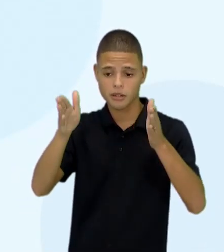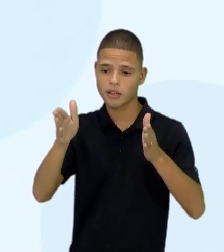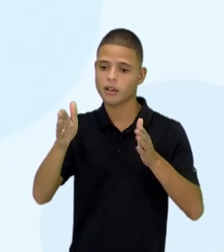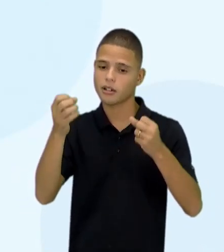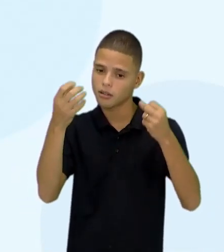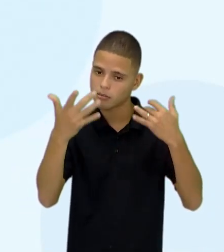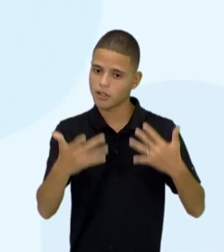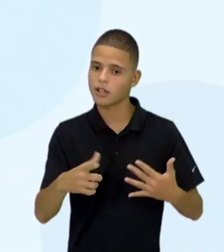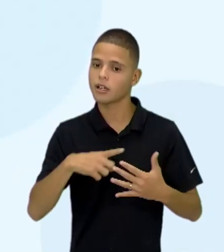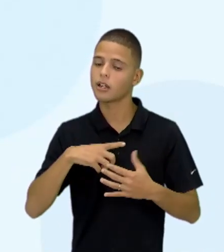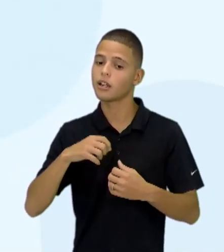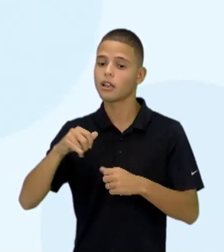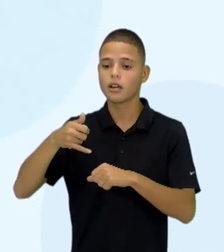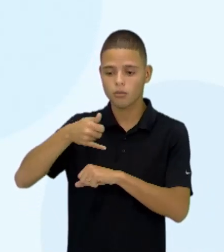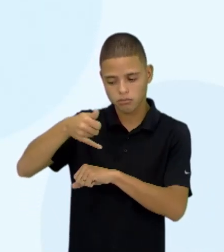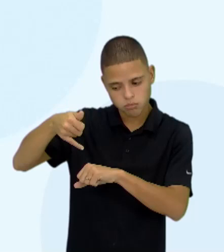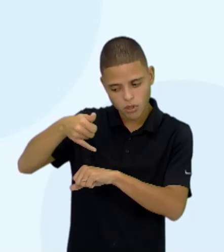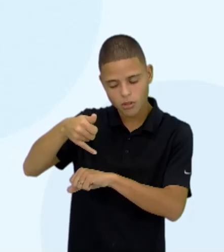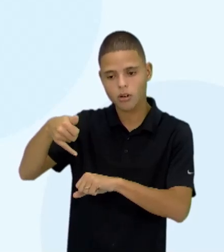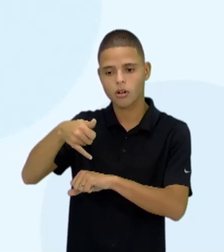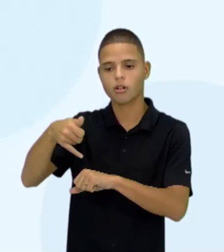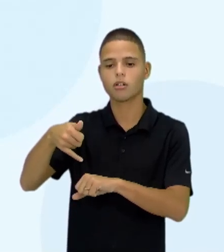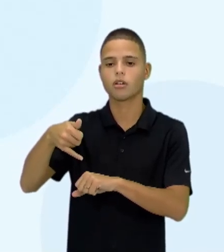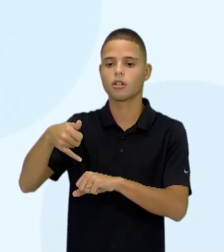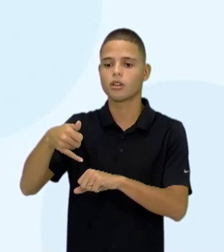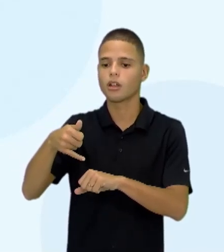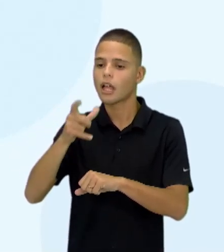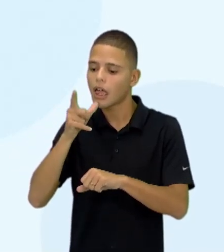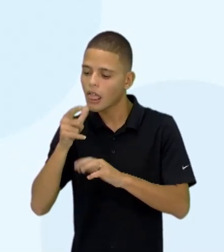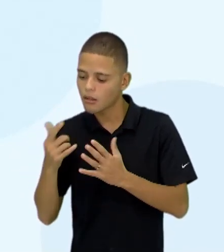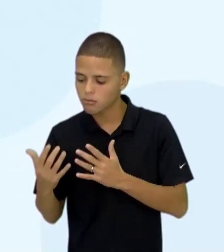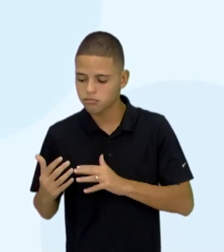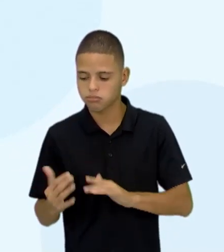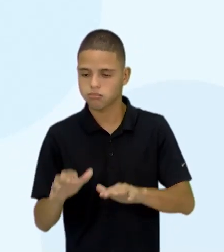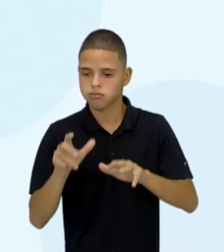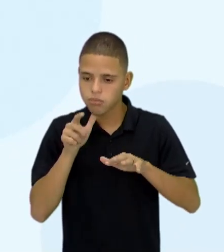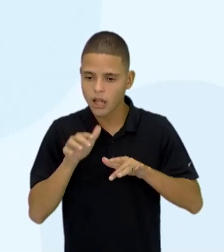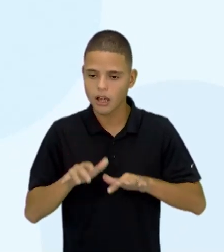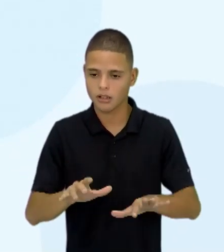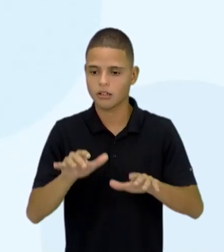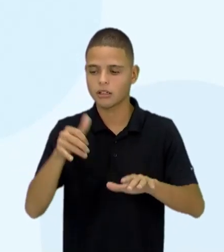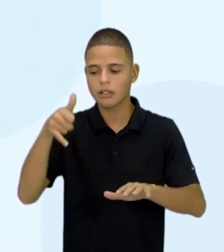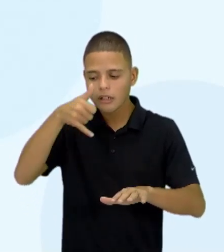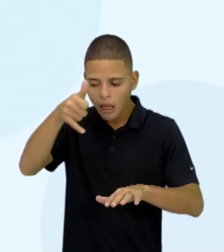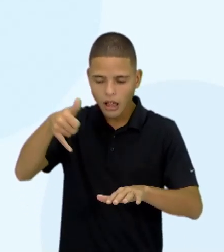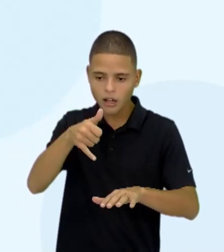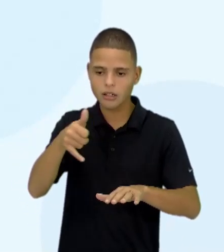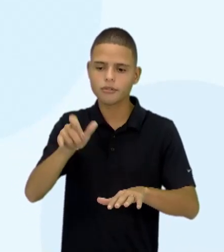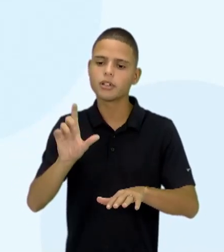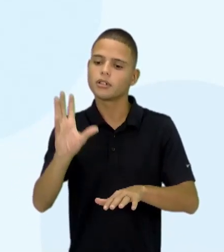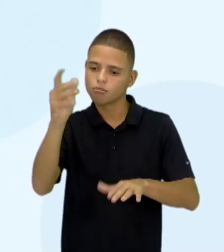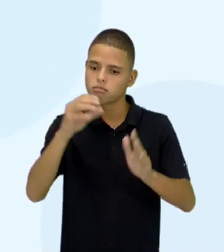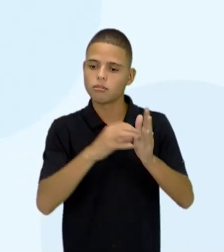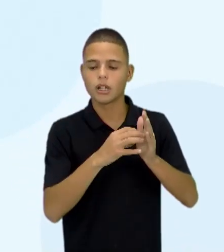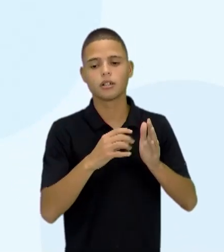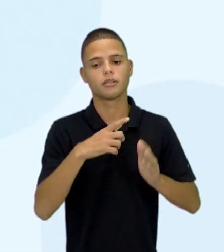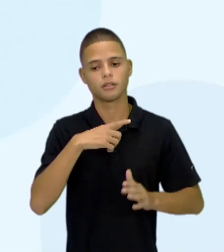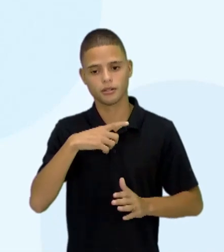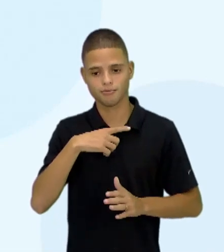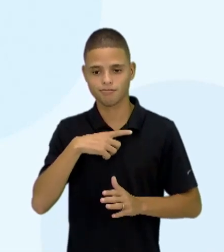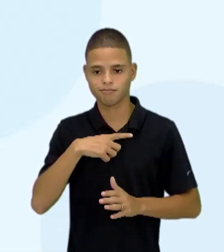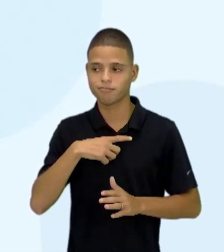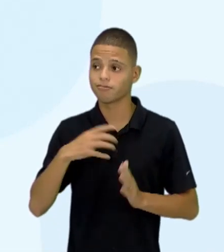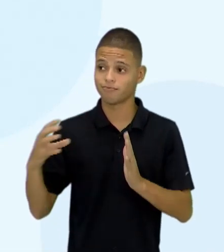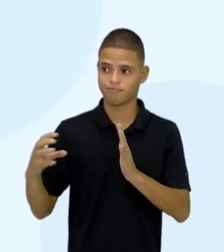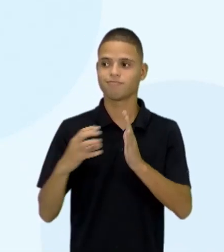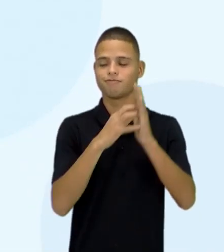tem óleo e traz algum tipo de consequência ao ecossistema da região. No entanto, o